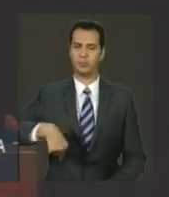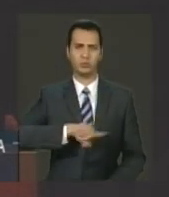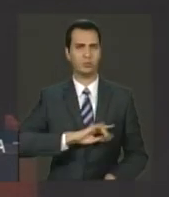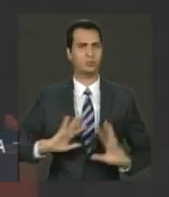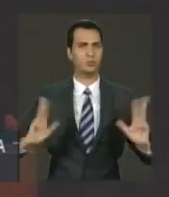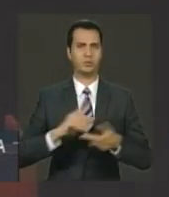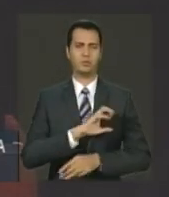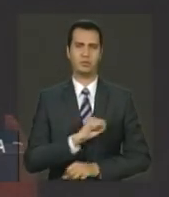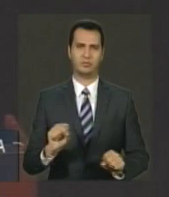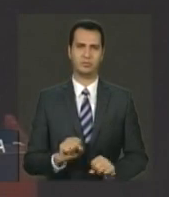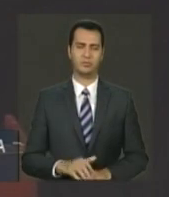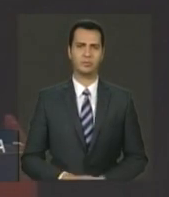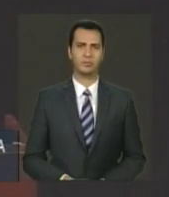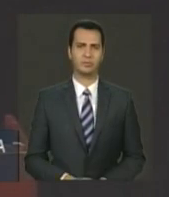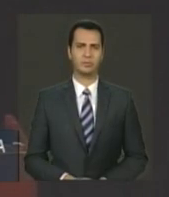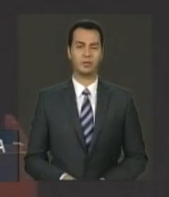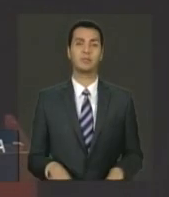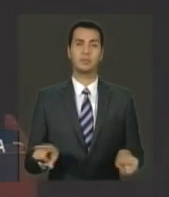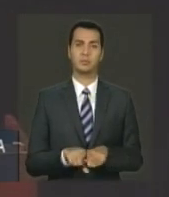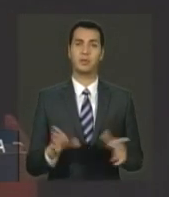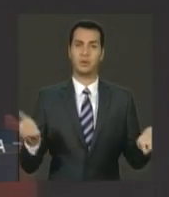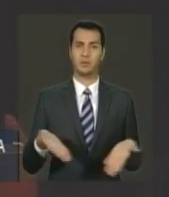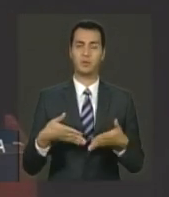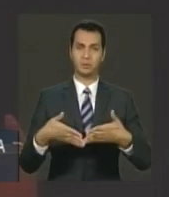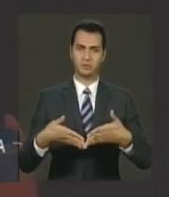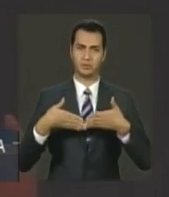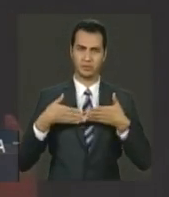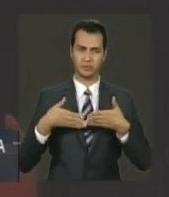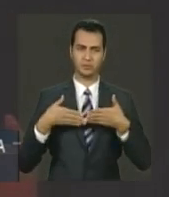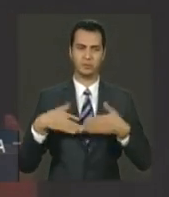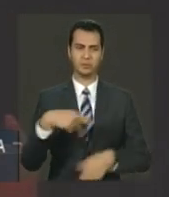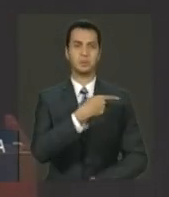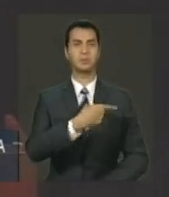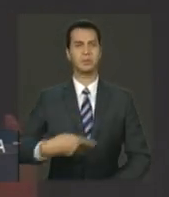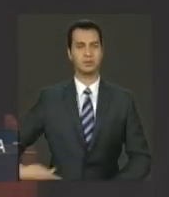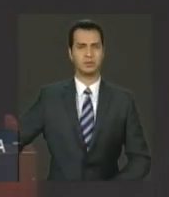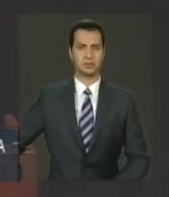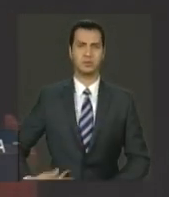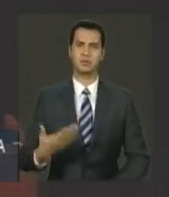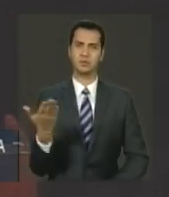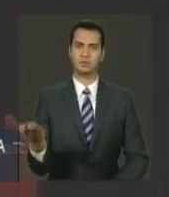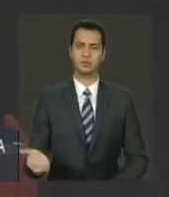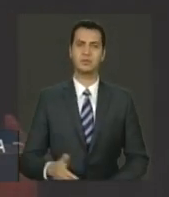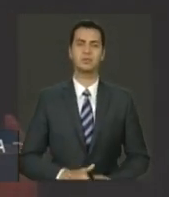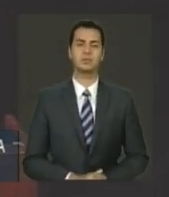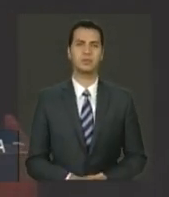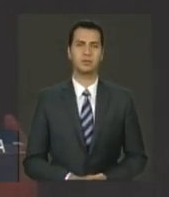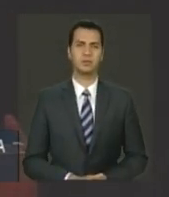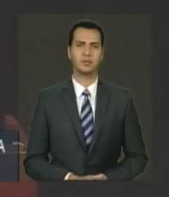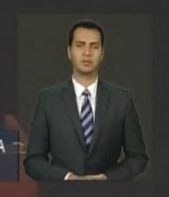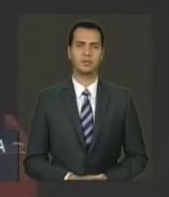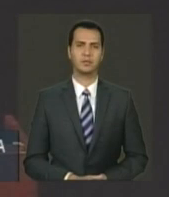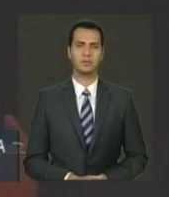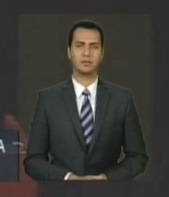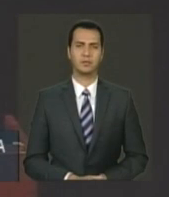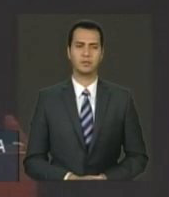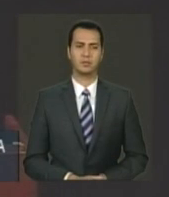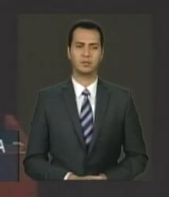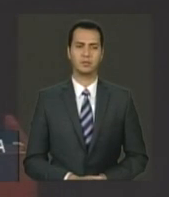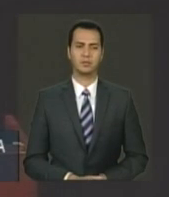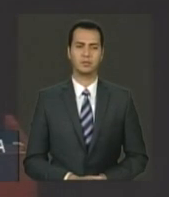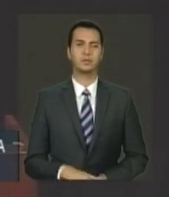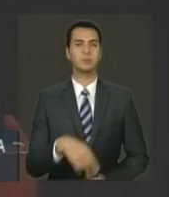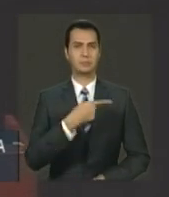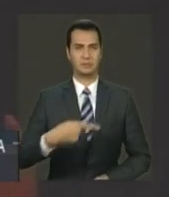Peço também agora a permissão da nossa presidente da República,